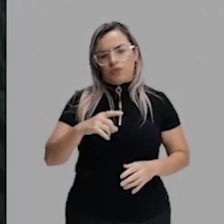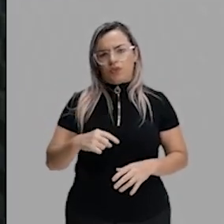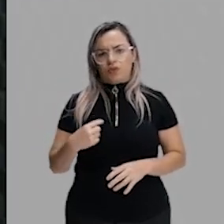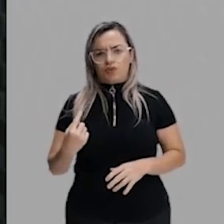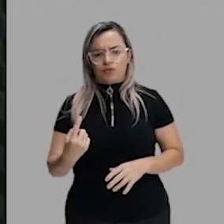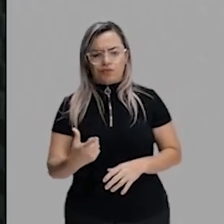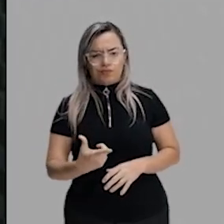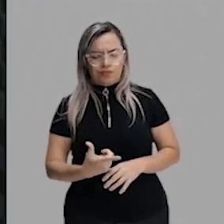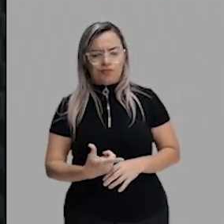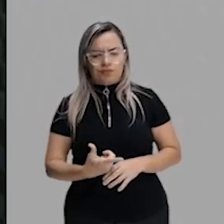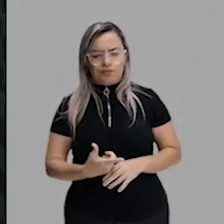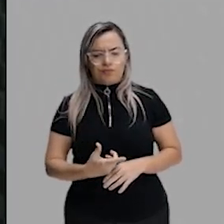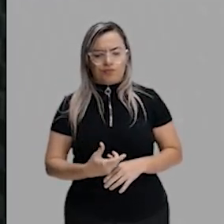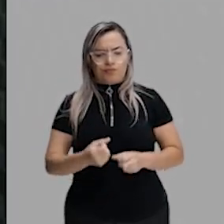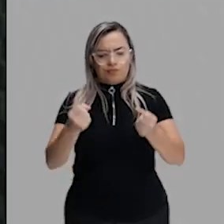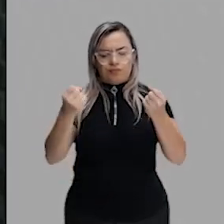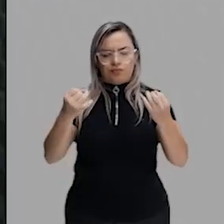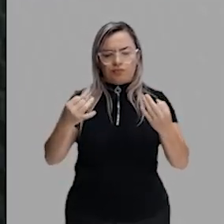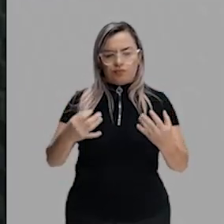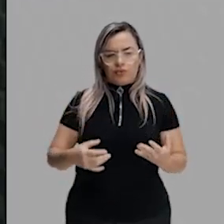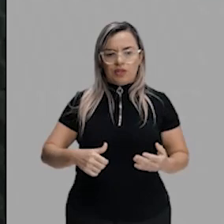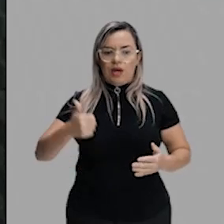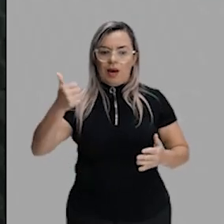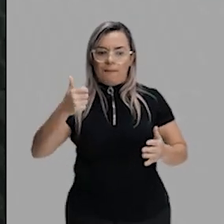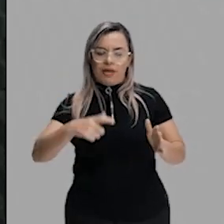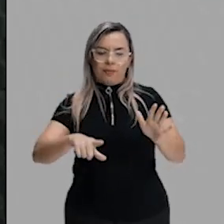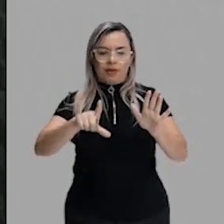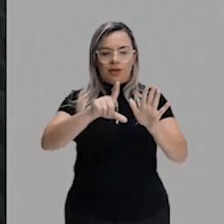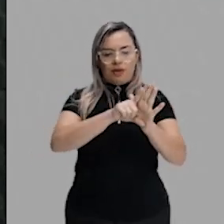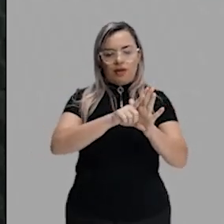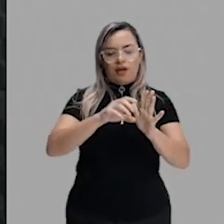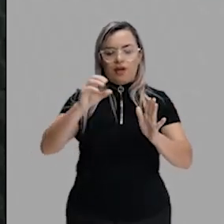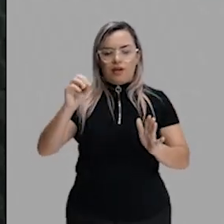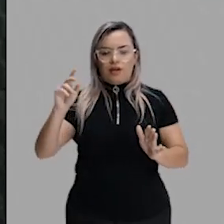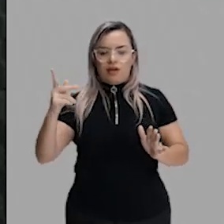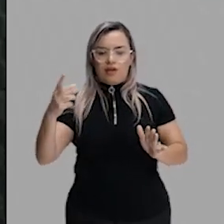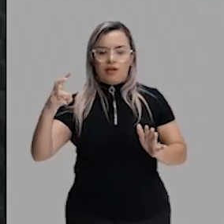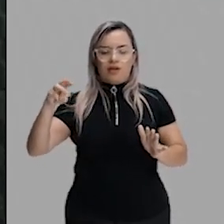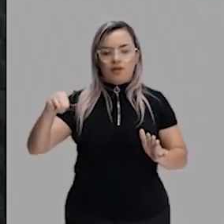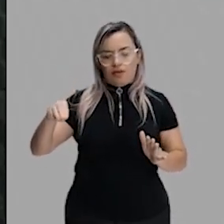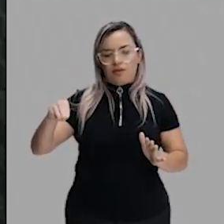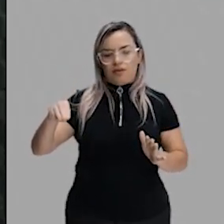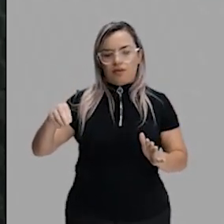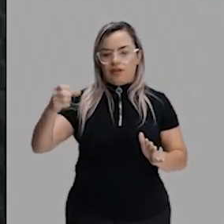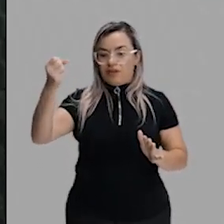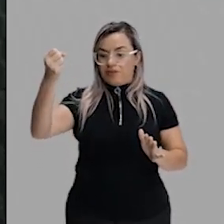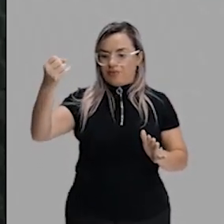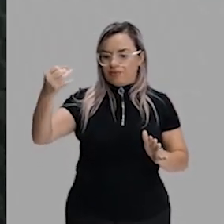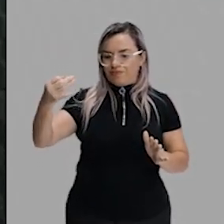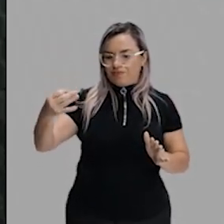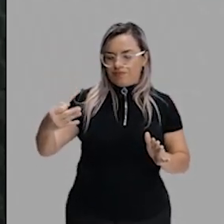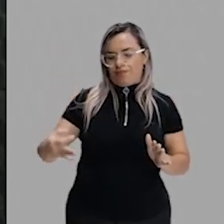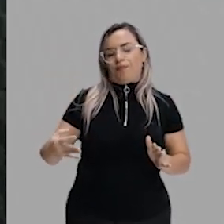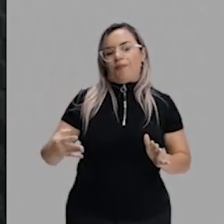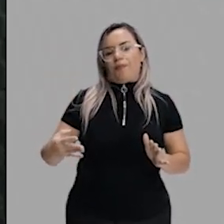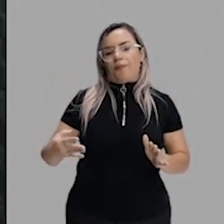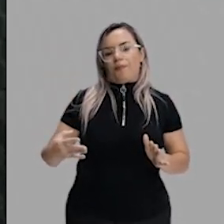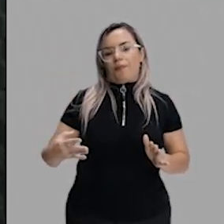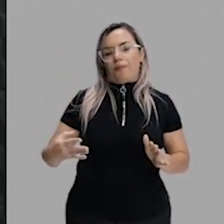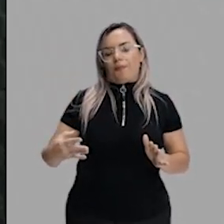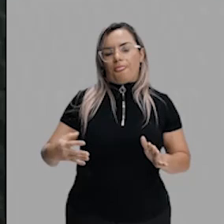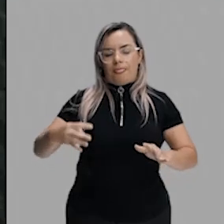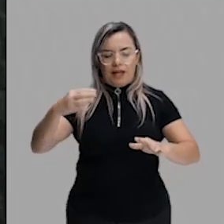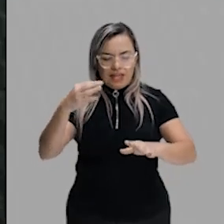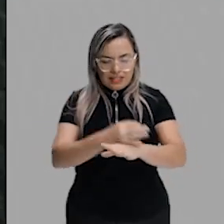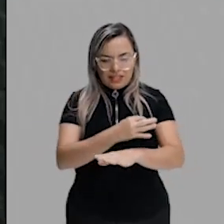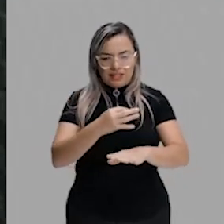falando sobre resistor? Porque a primeira lei de Ohm, ela vai falar justamente sobre as